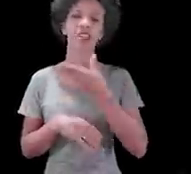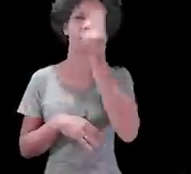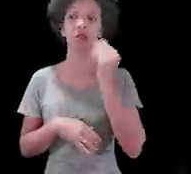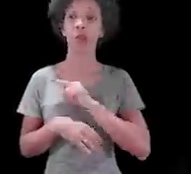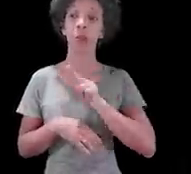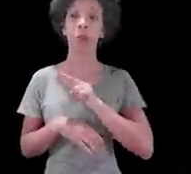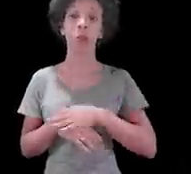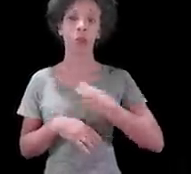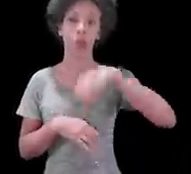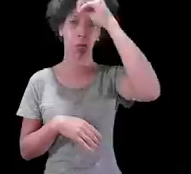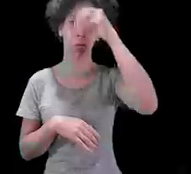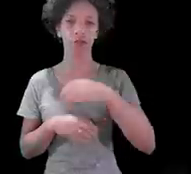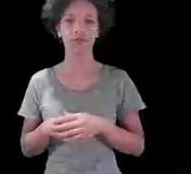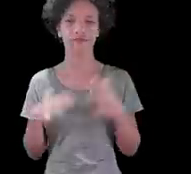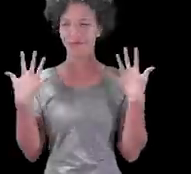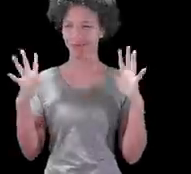nome do mongo, mas vai vir aí.